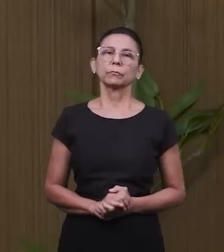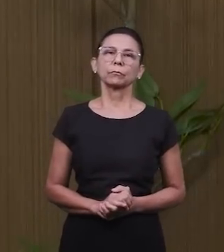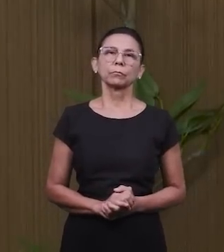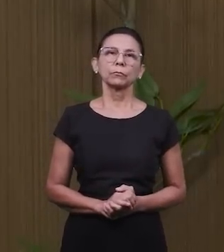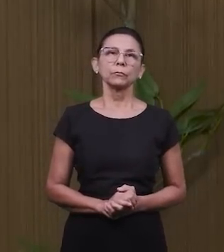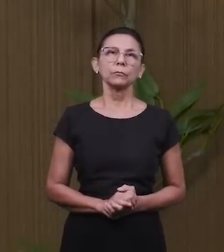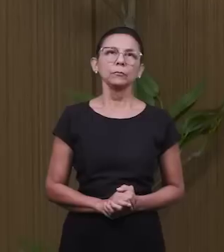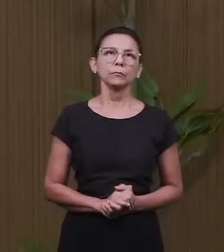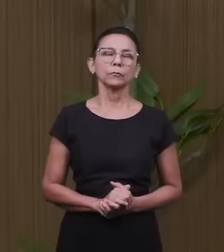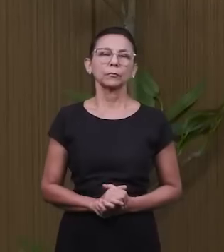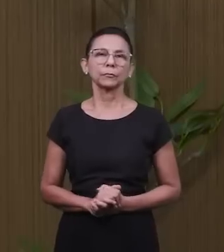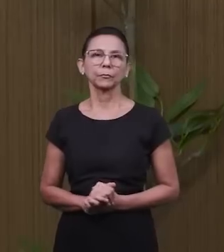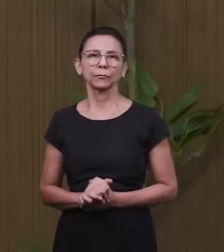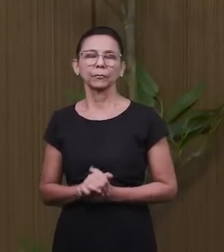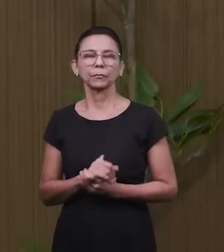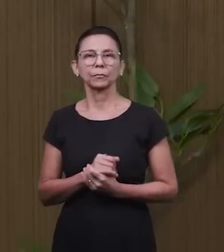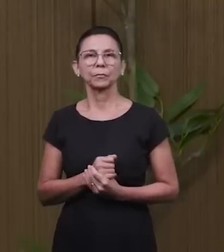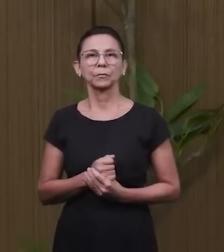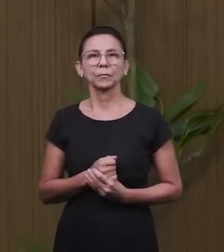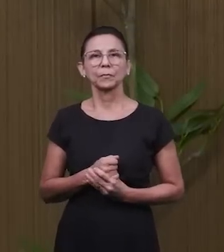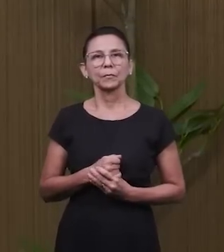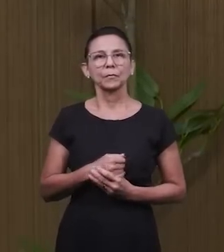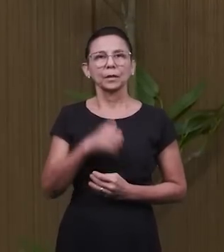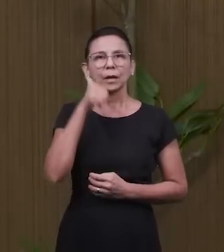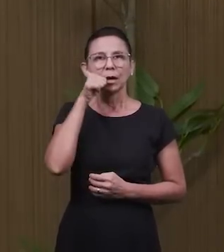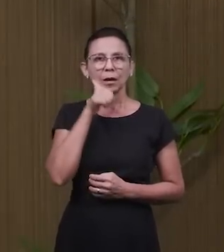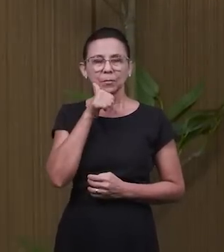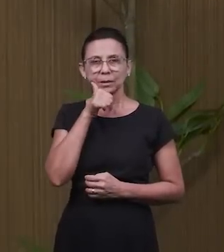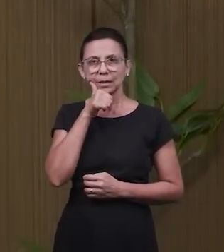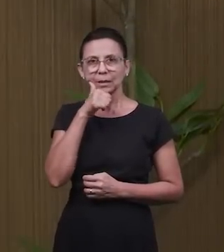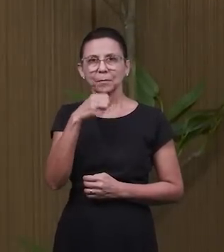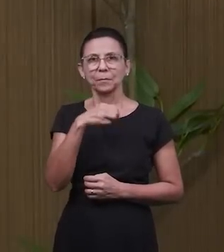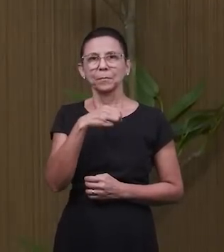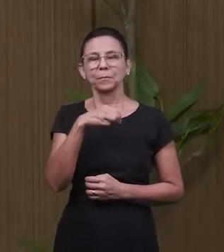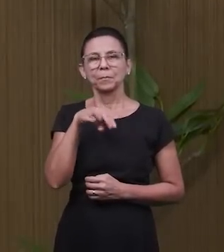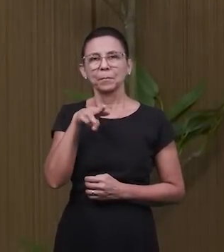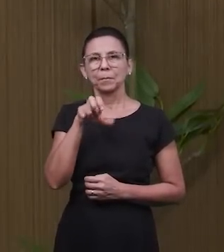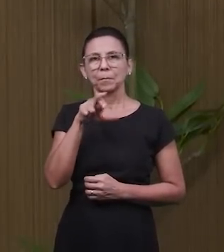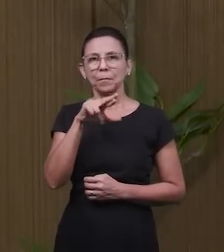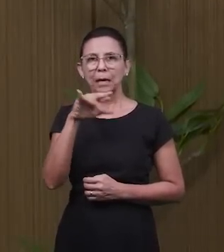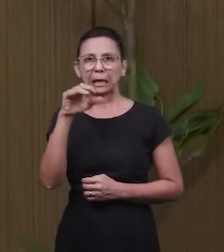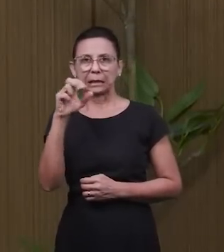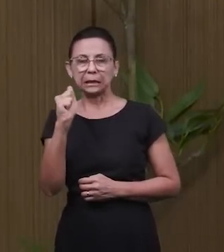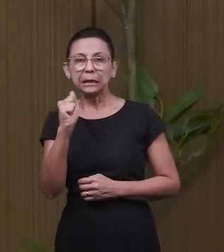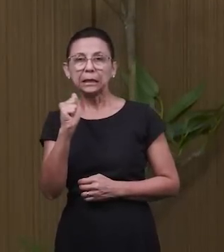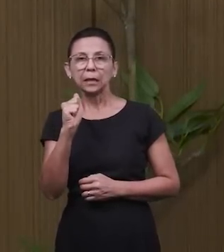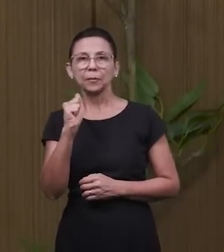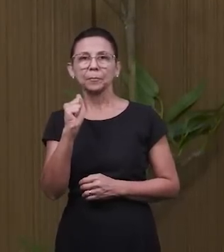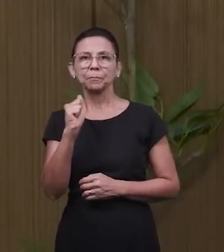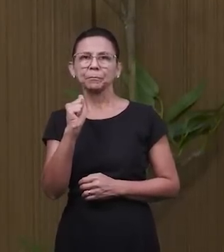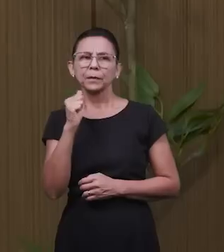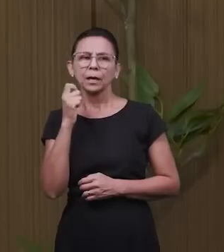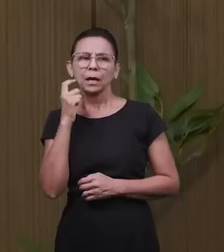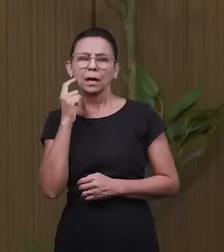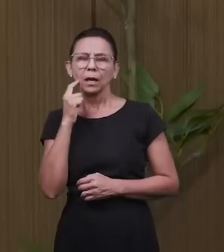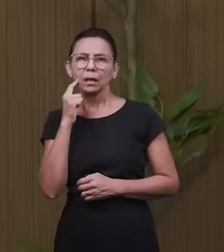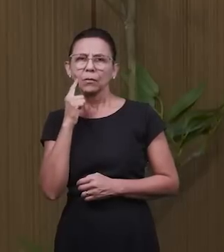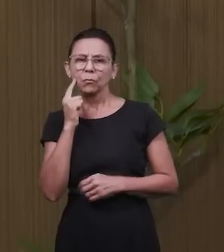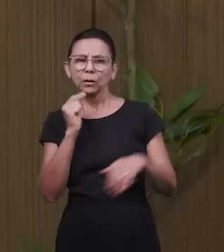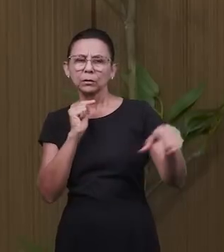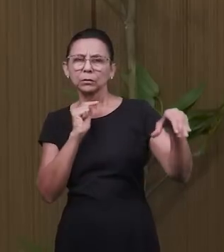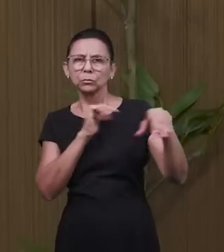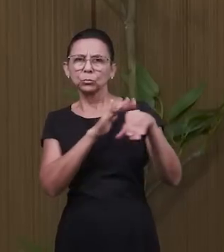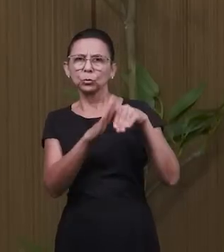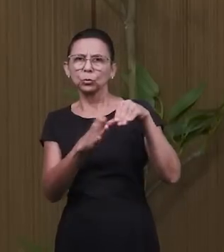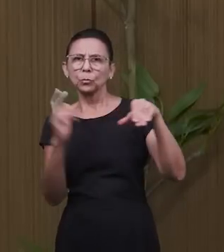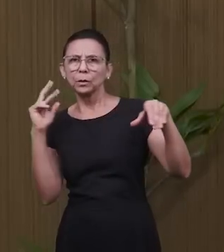comunhão. Maria, quando estava no túmulo, ela voltou para a comunhão. É isso que o